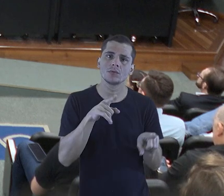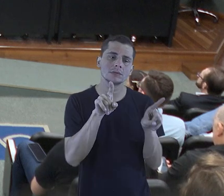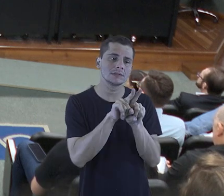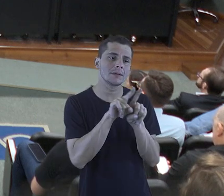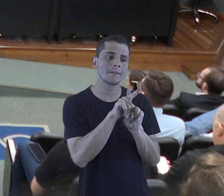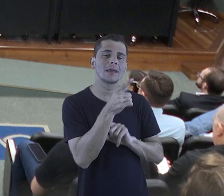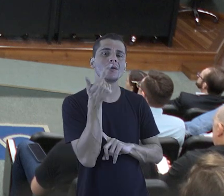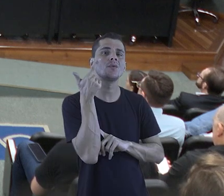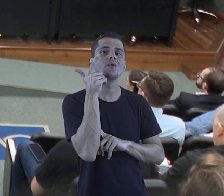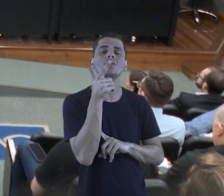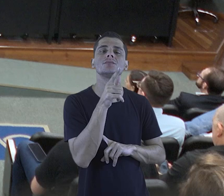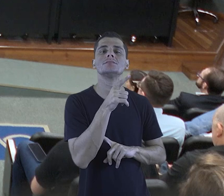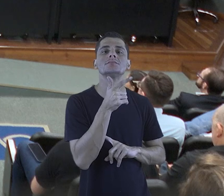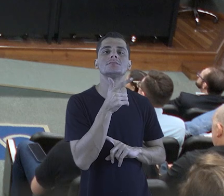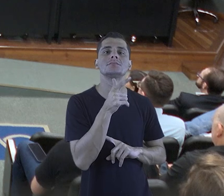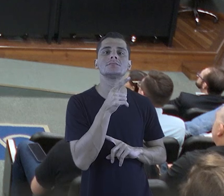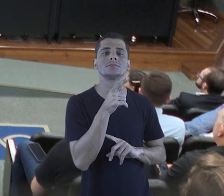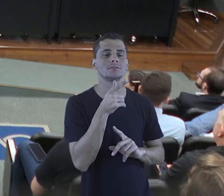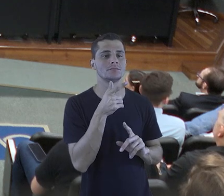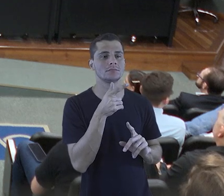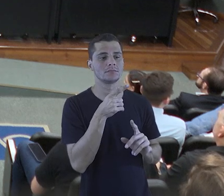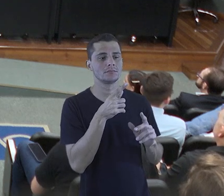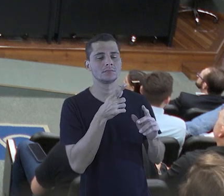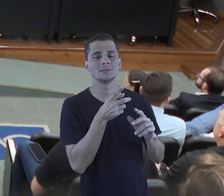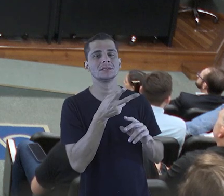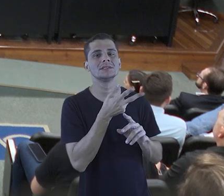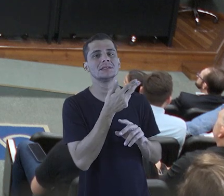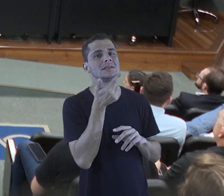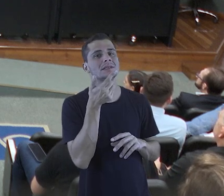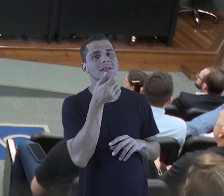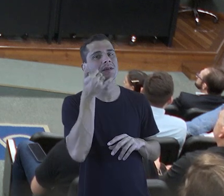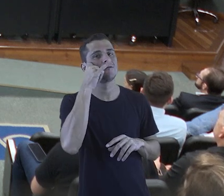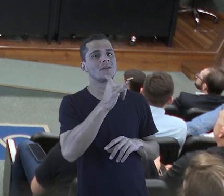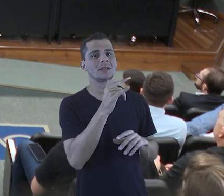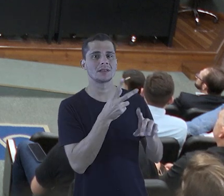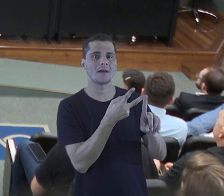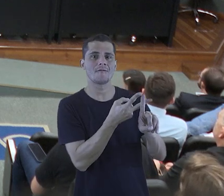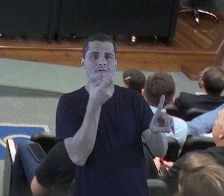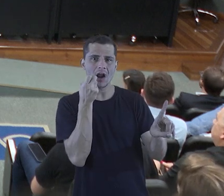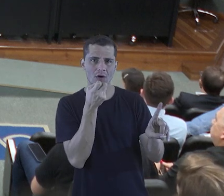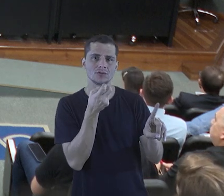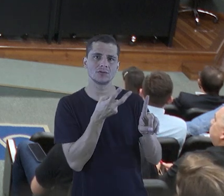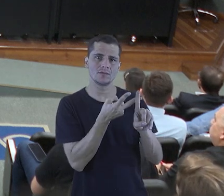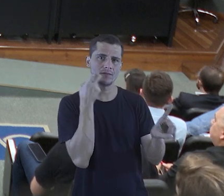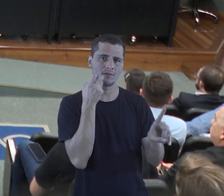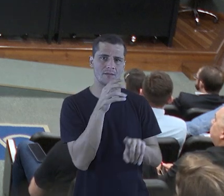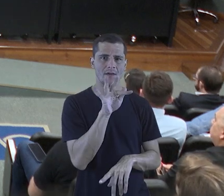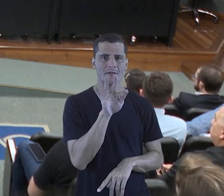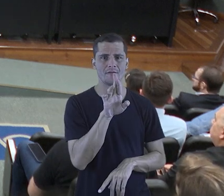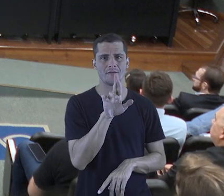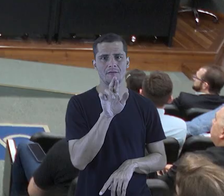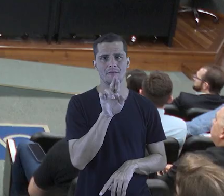fraudes. Então, nessas hipóteses, não se aplica o consentimento. Porque, é claro, se você vai precisar coletar um dado de saúde de alguém que está